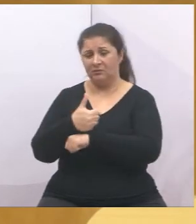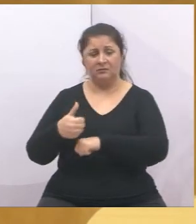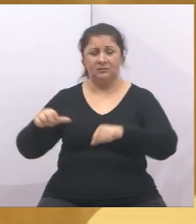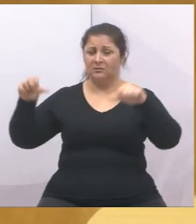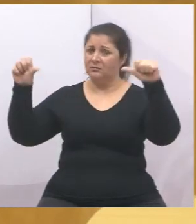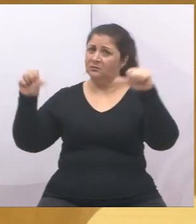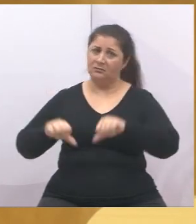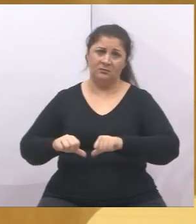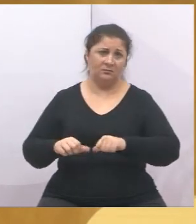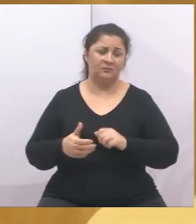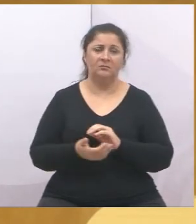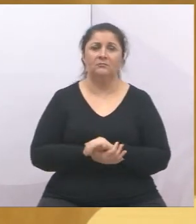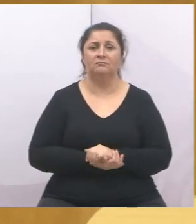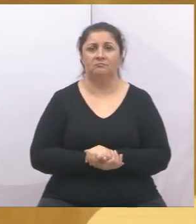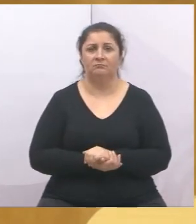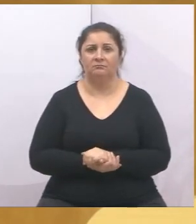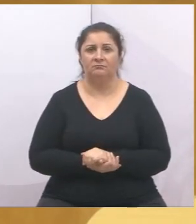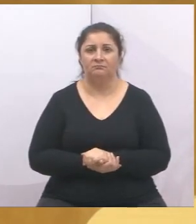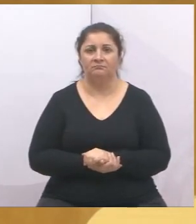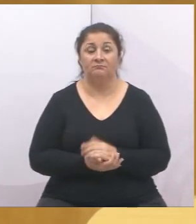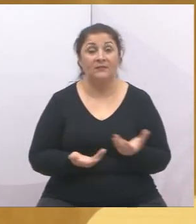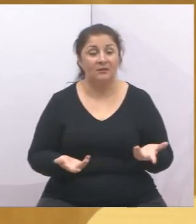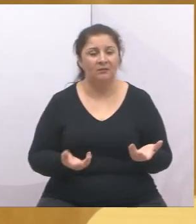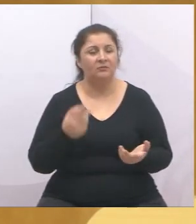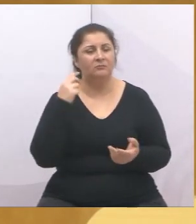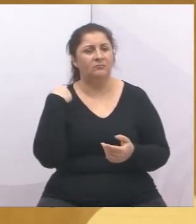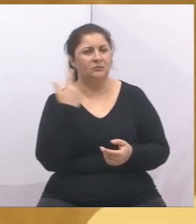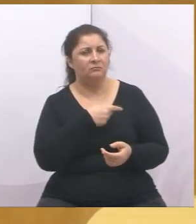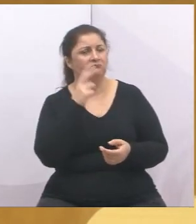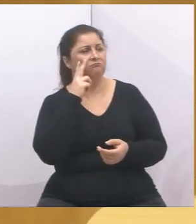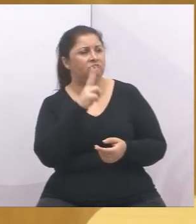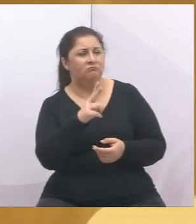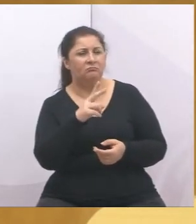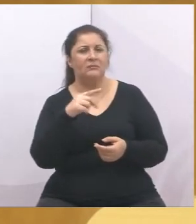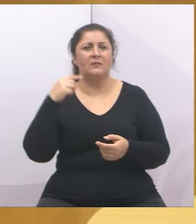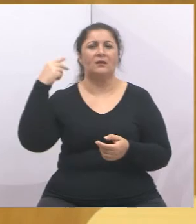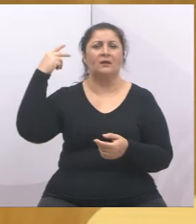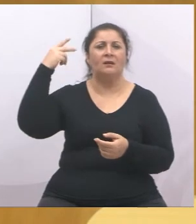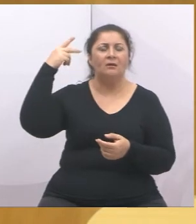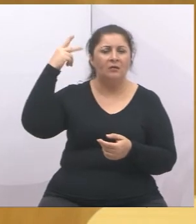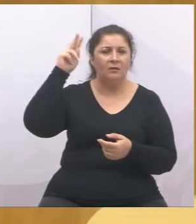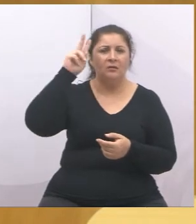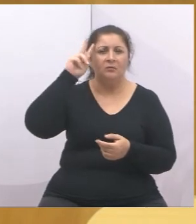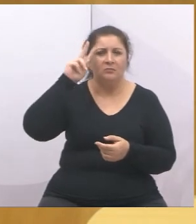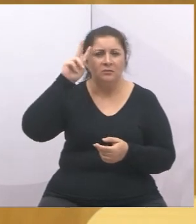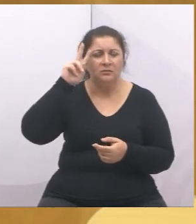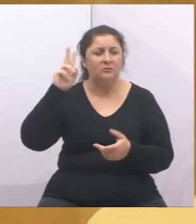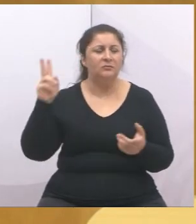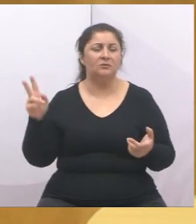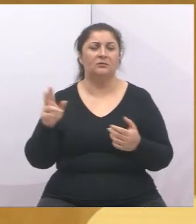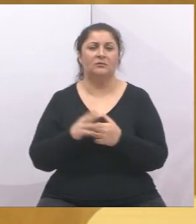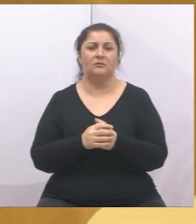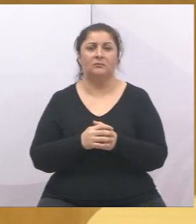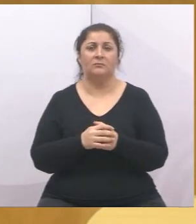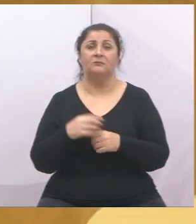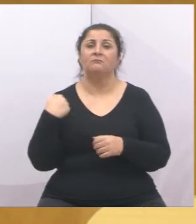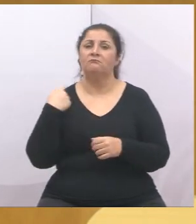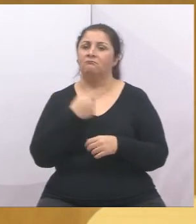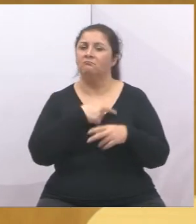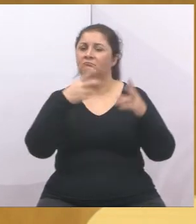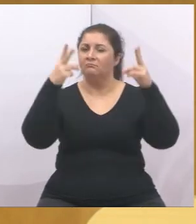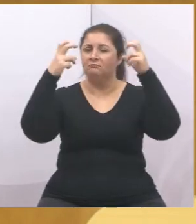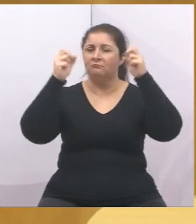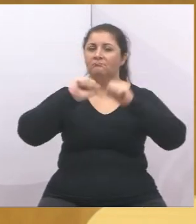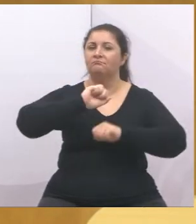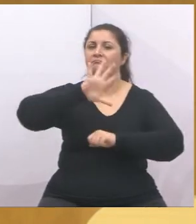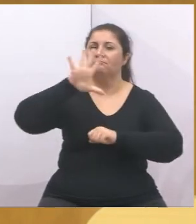bom professor. E aí, pelas histórias, pelos depoimentos dos seus familiares, nós podemos perceber